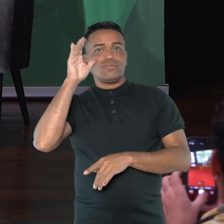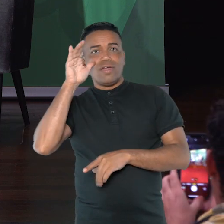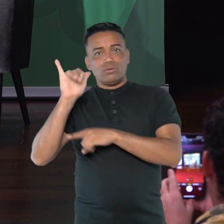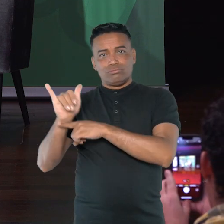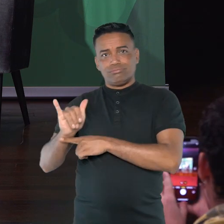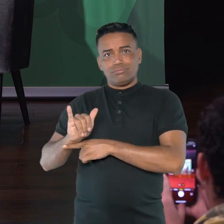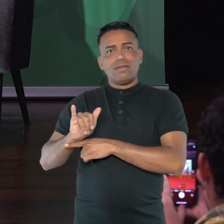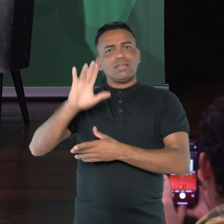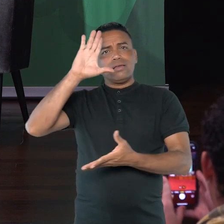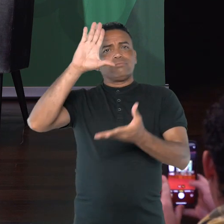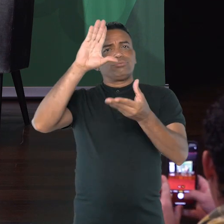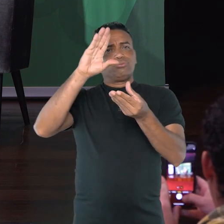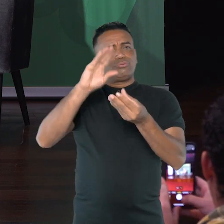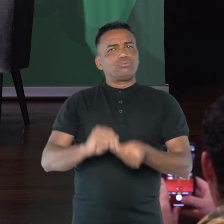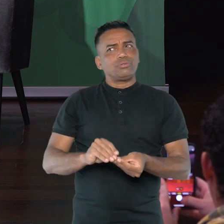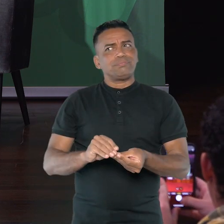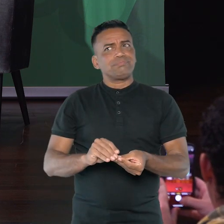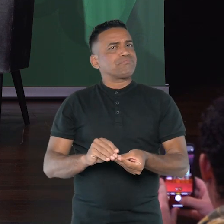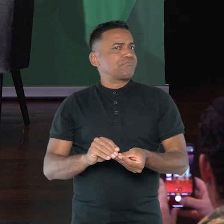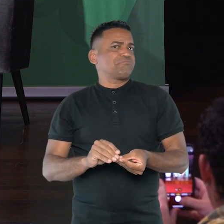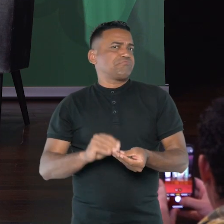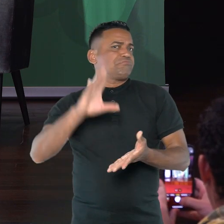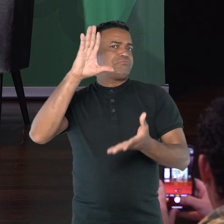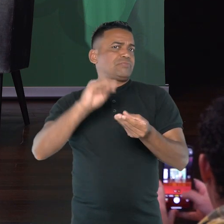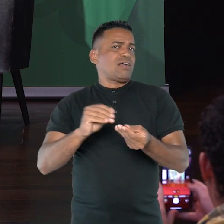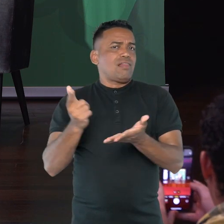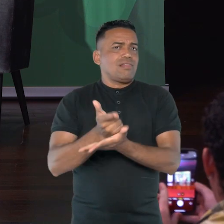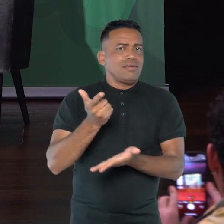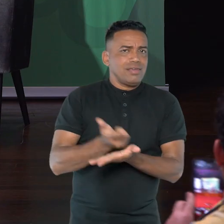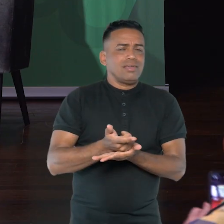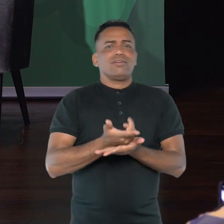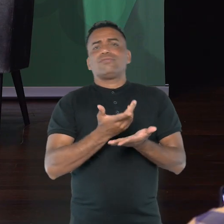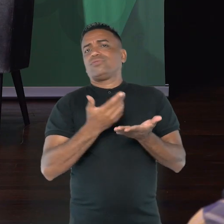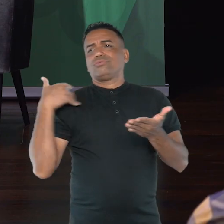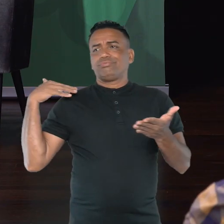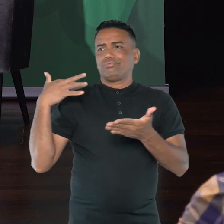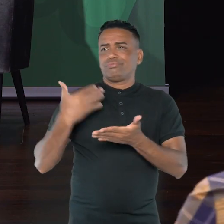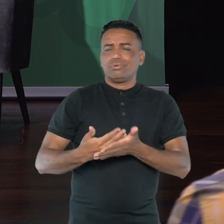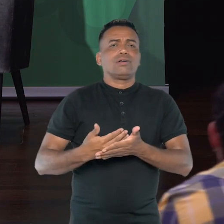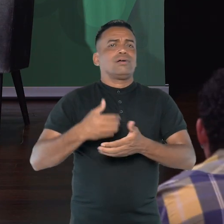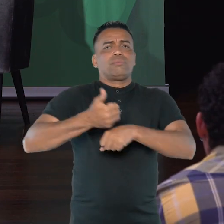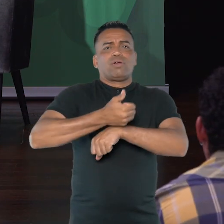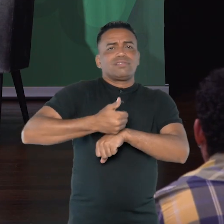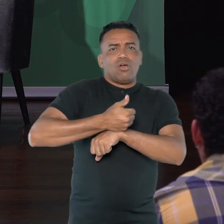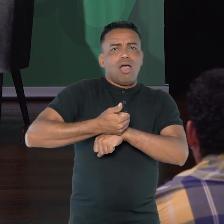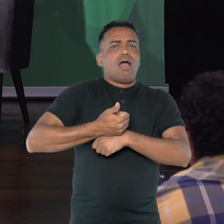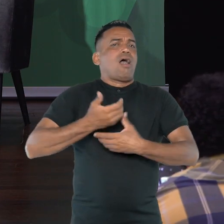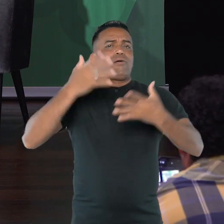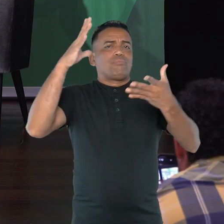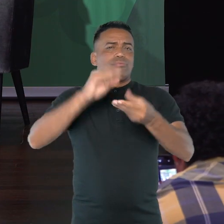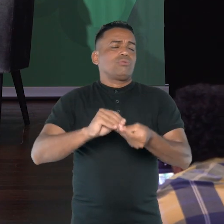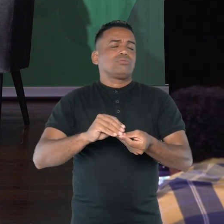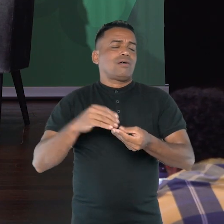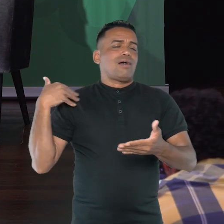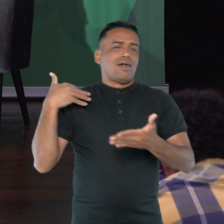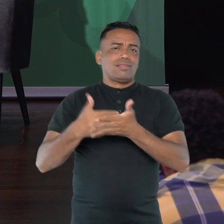um brevíssimo resumo assim, dos seus livros, do seu trabalho até esse presente momento, para que fique documentado.